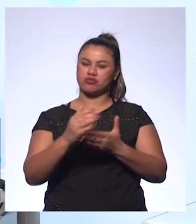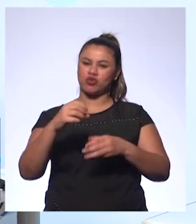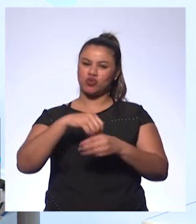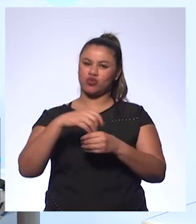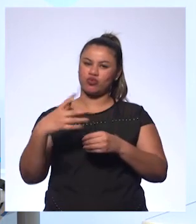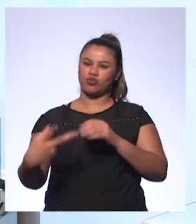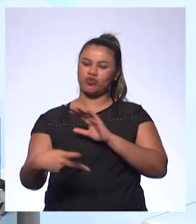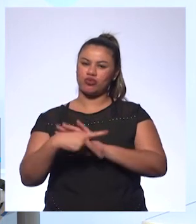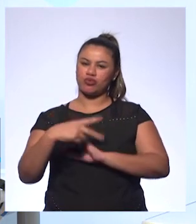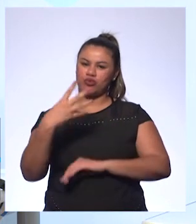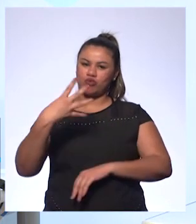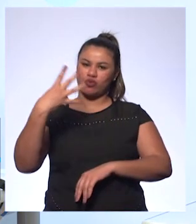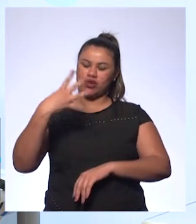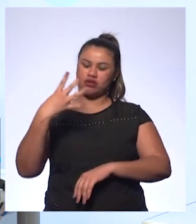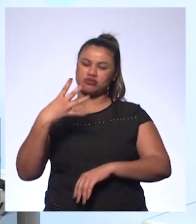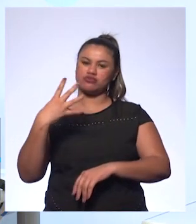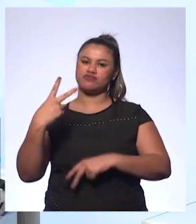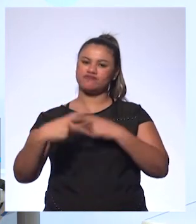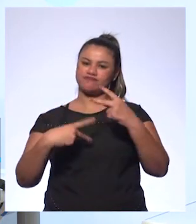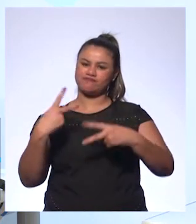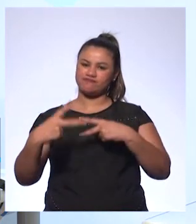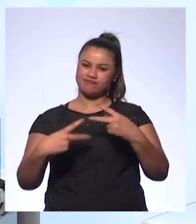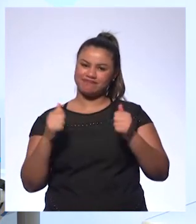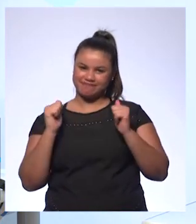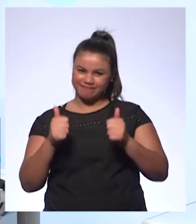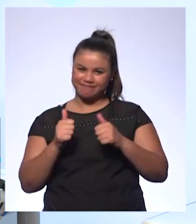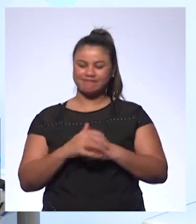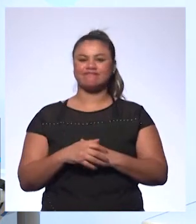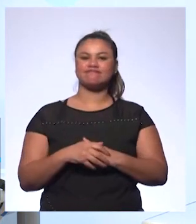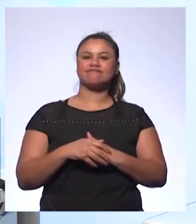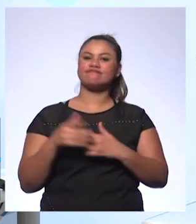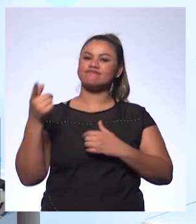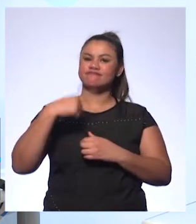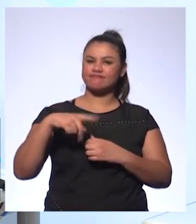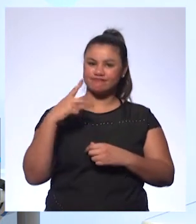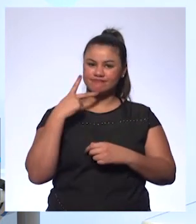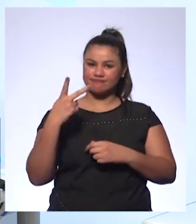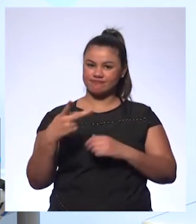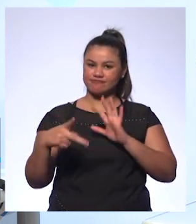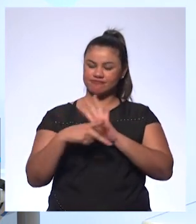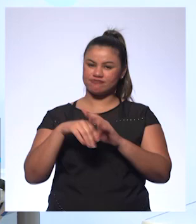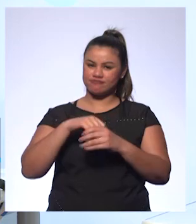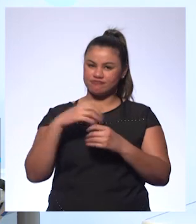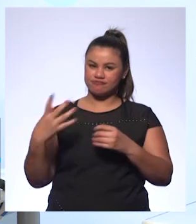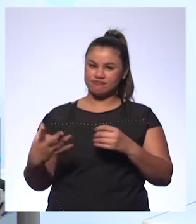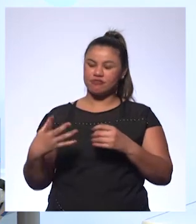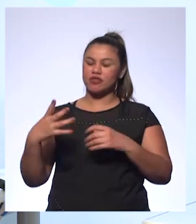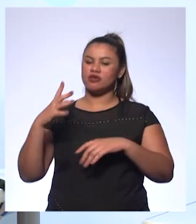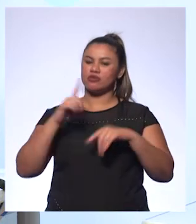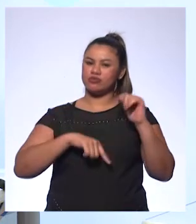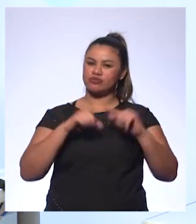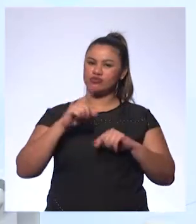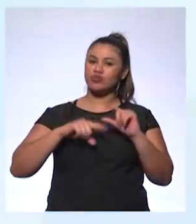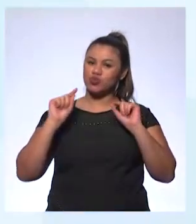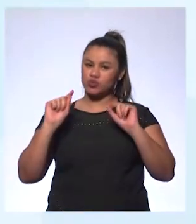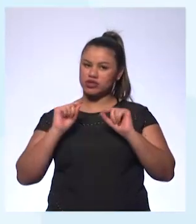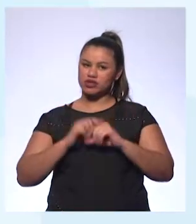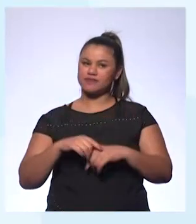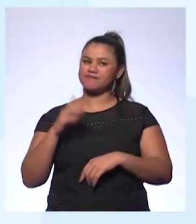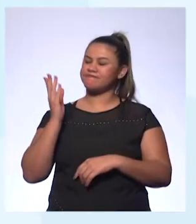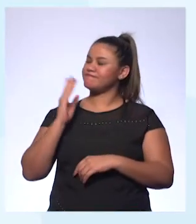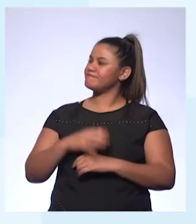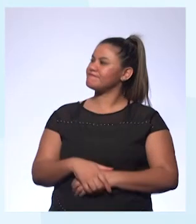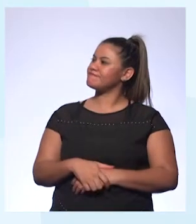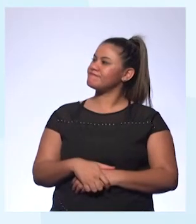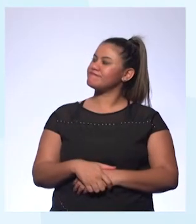os conteúdos do 4º bimestre certo ouço falar sobre as os materiais da aula de hoje tá o material a gente